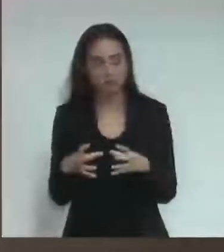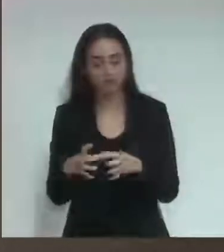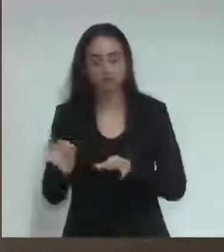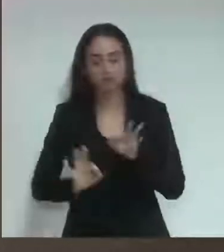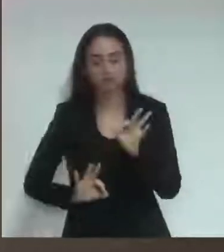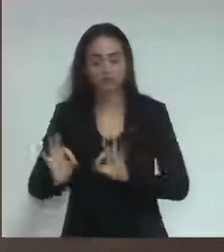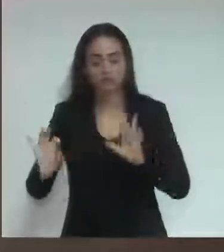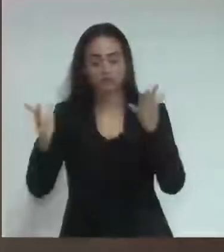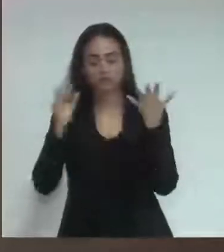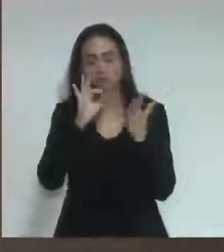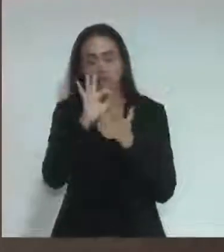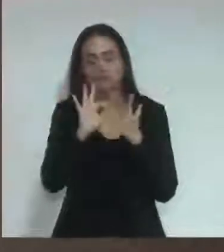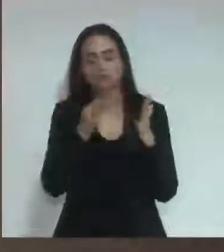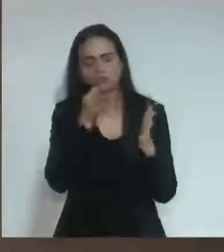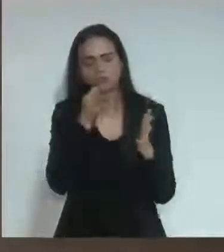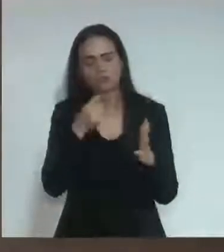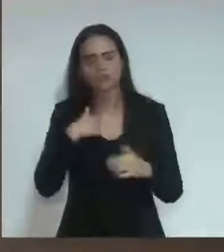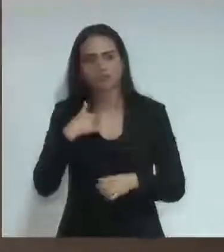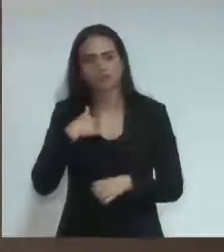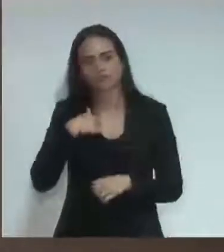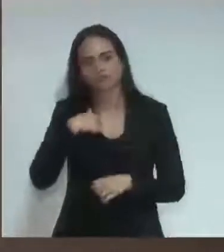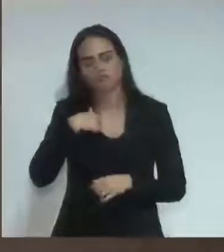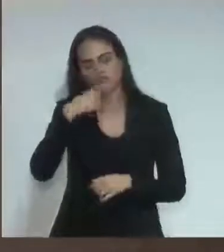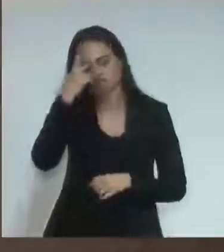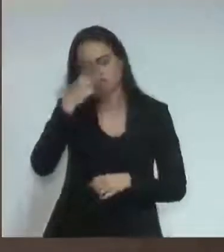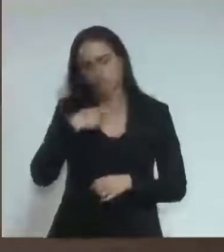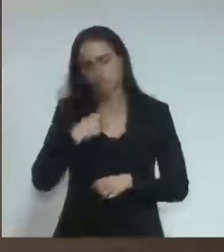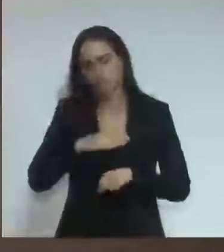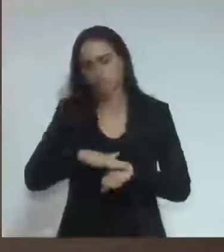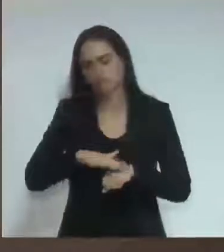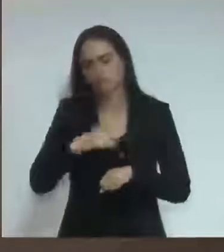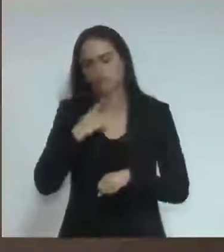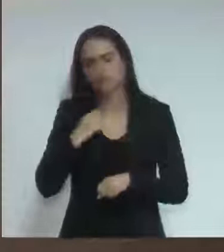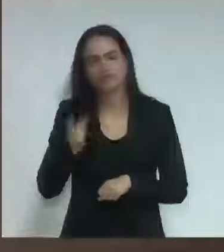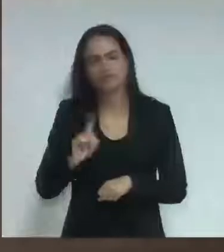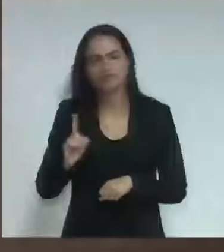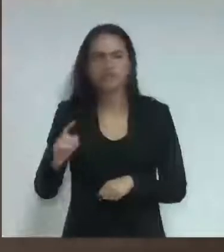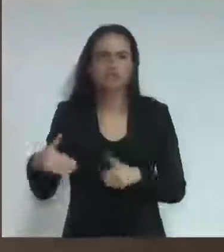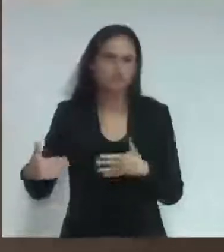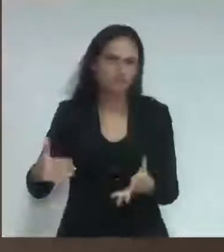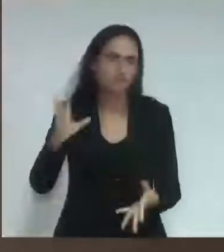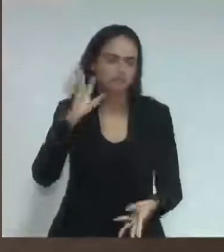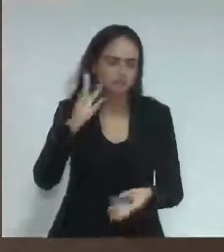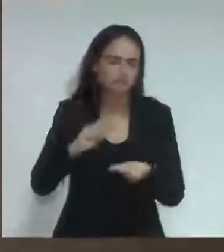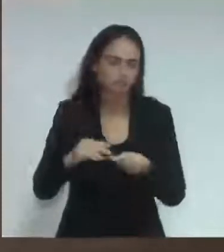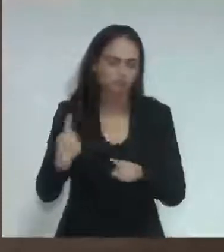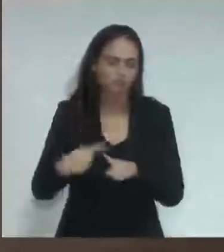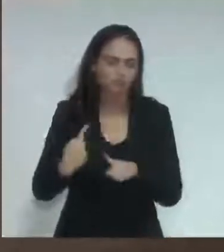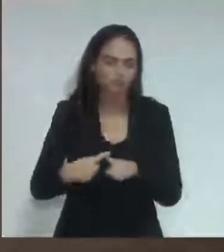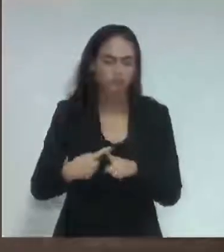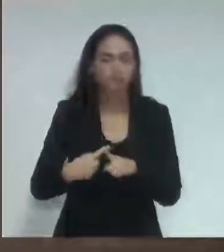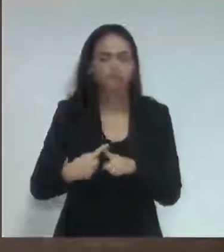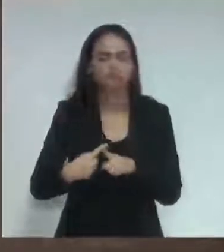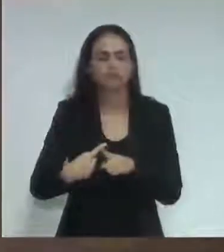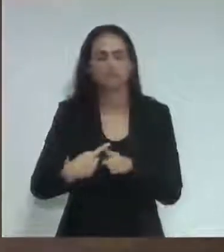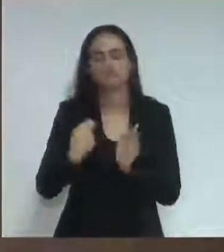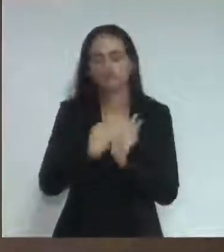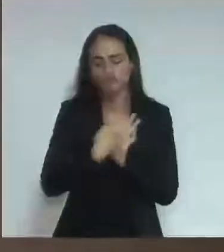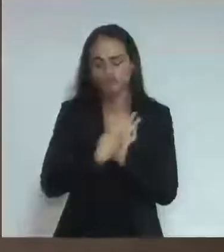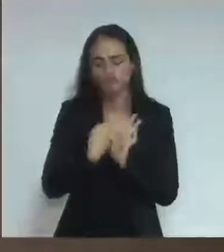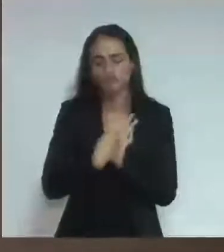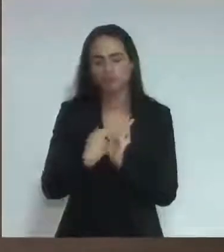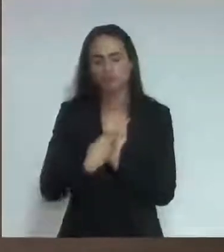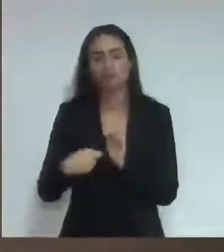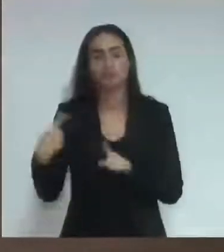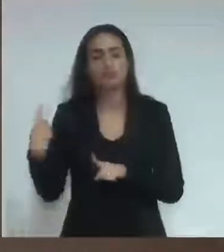minha vontade, mas foi imposto, eu não queria, depois eu vim entender por que isso foi imposto, uma comissão licitatória. A prefeitura tinha a